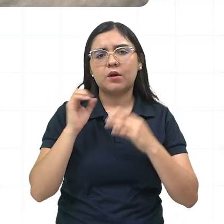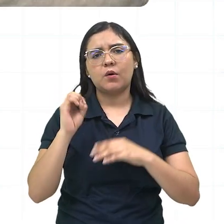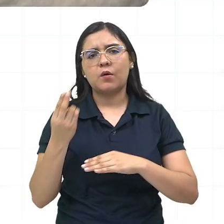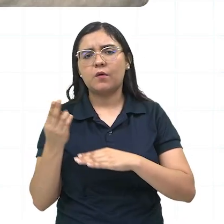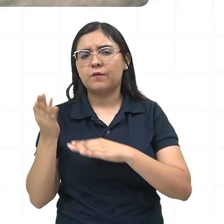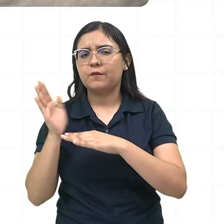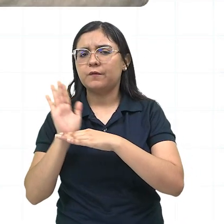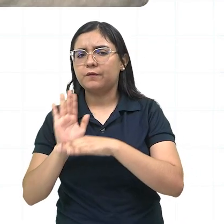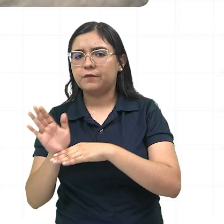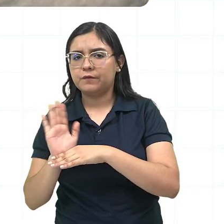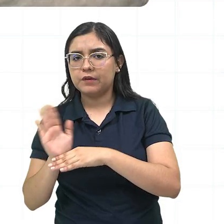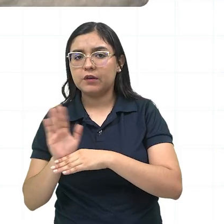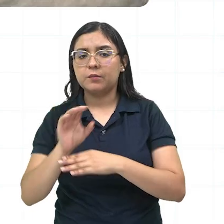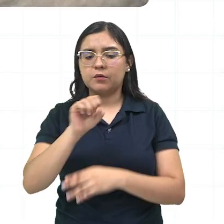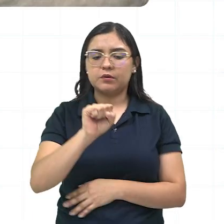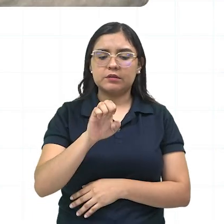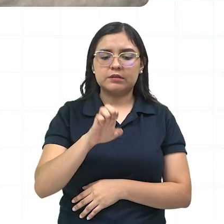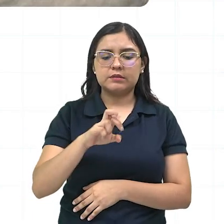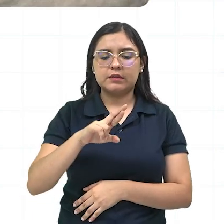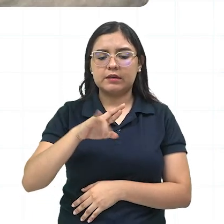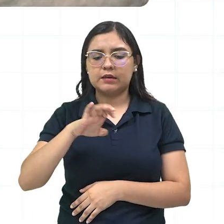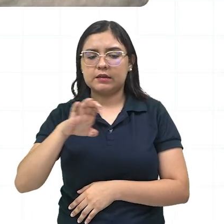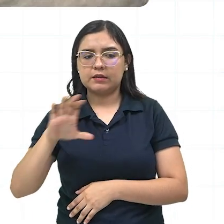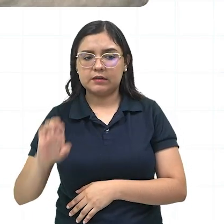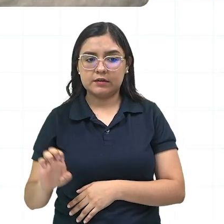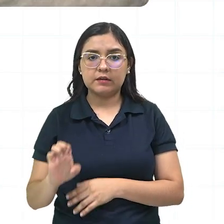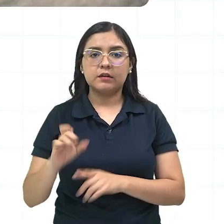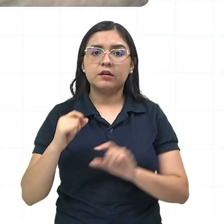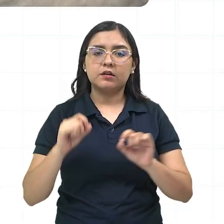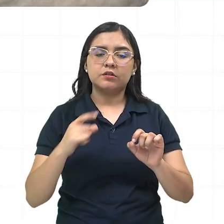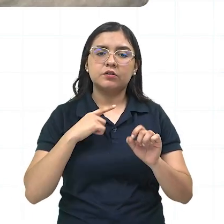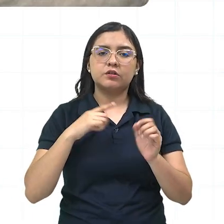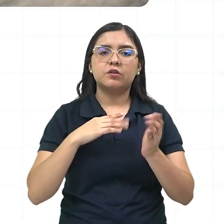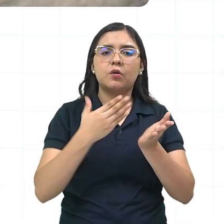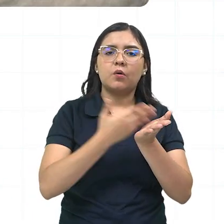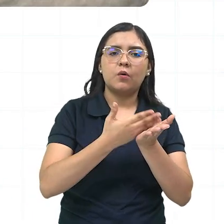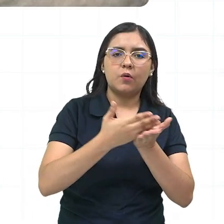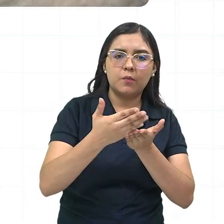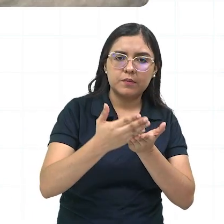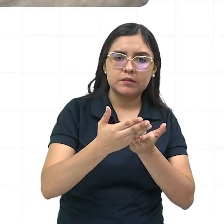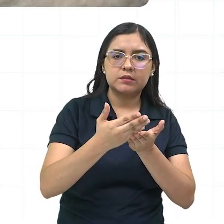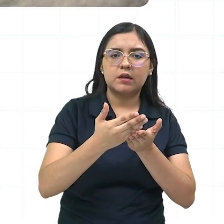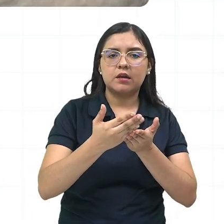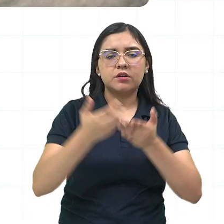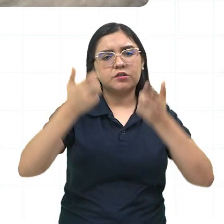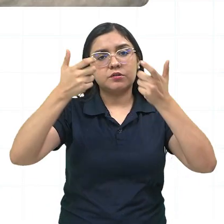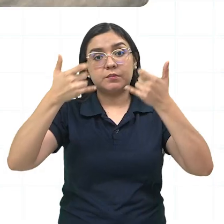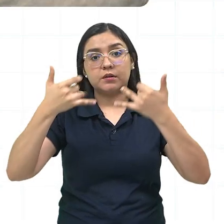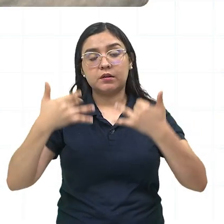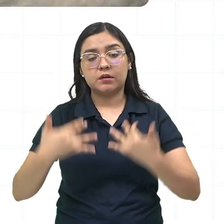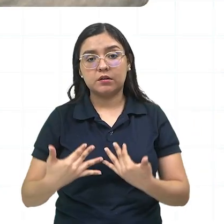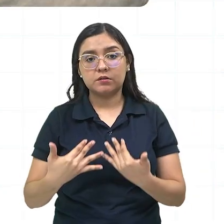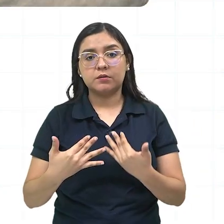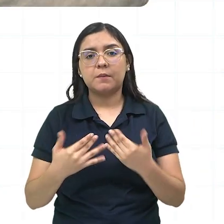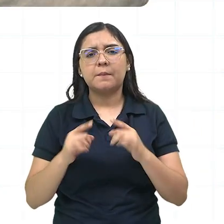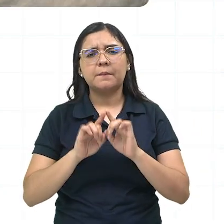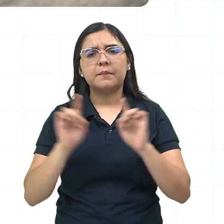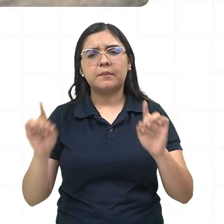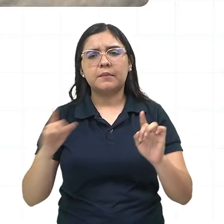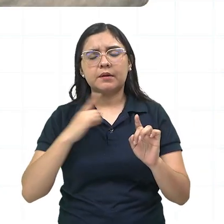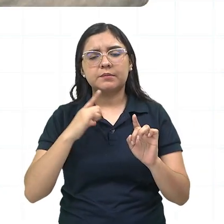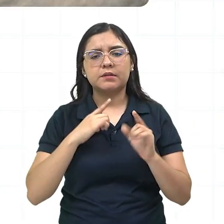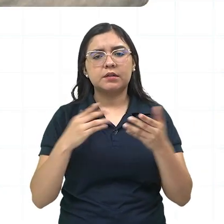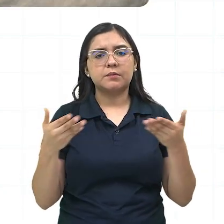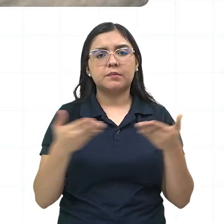filme, ou série, que ao invés de começar contando linearmente, parece que está